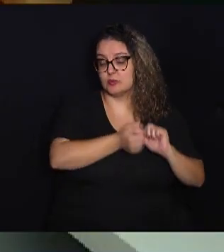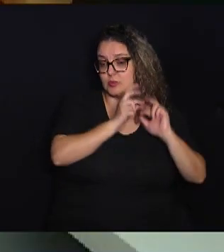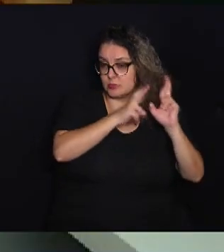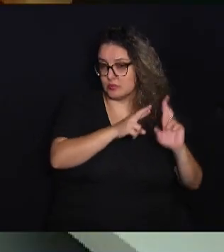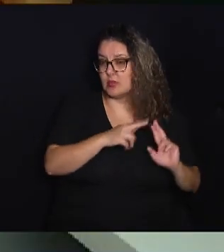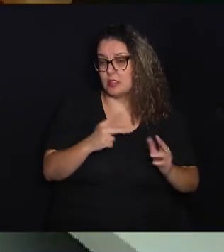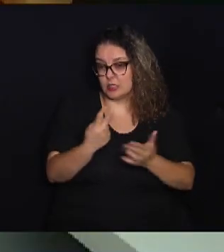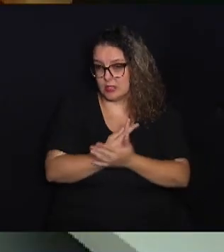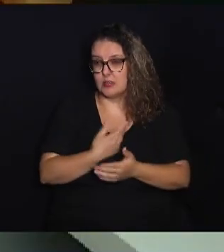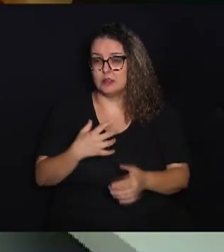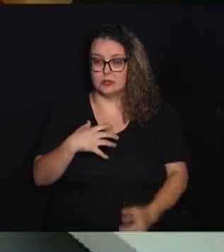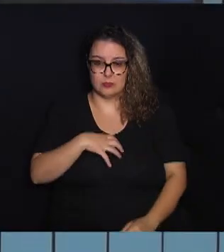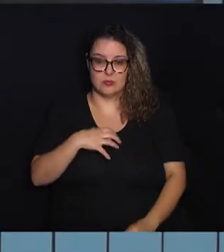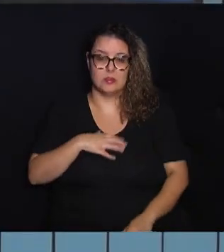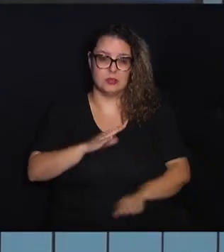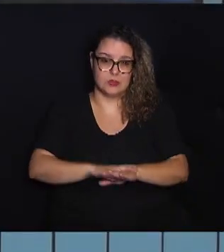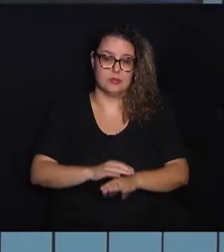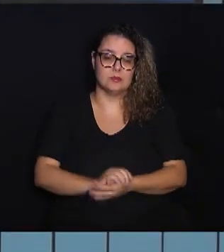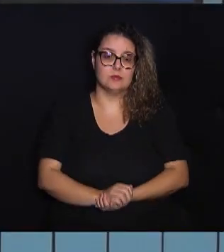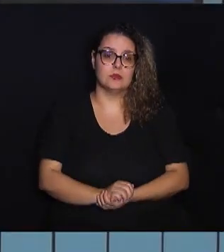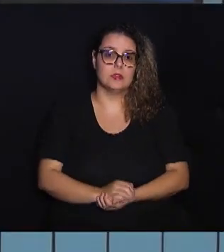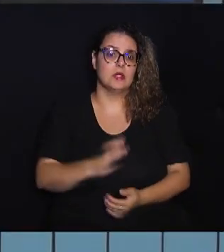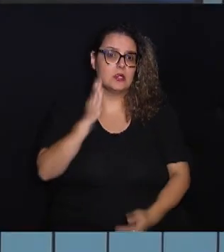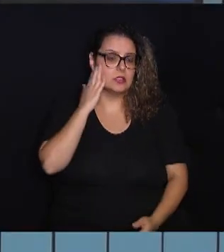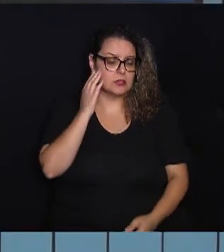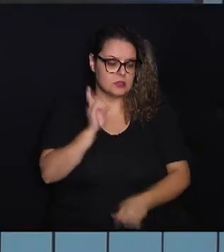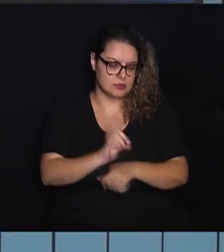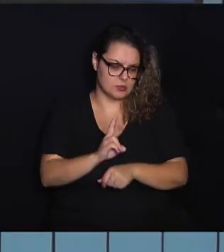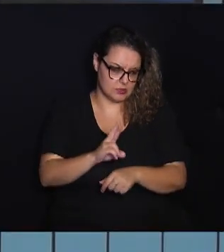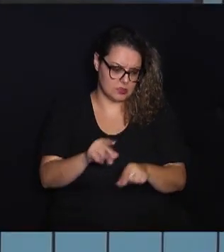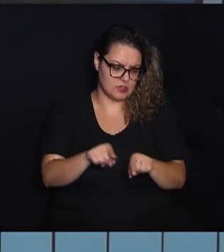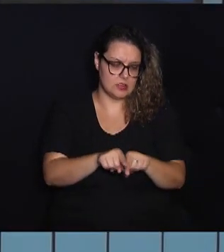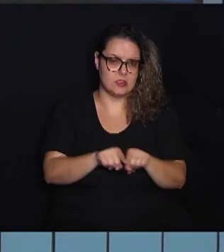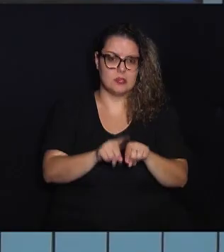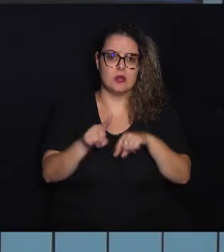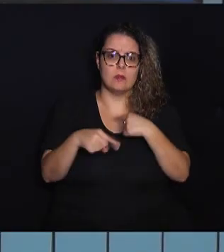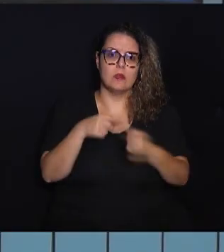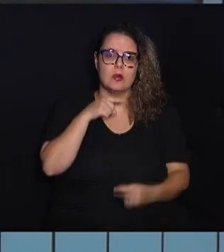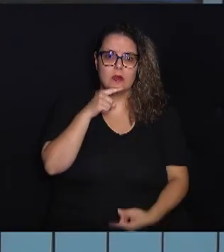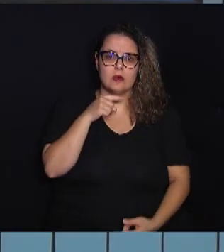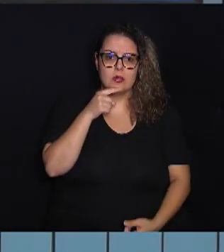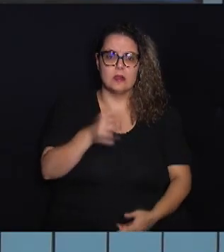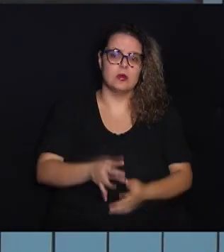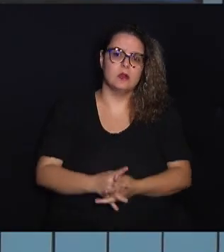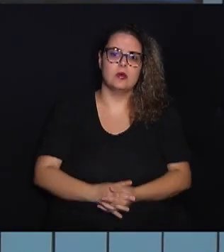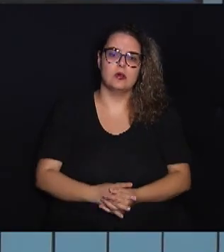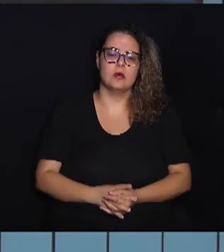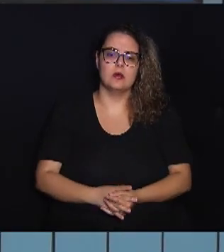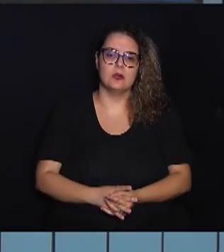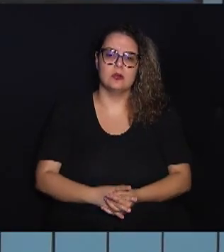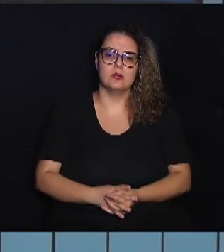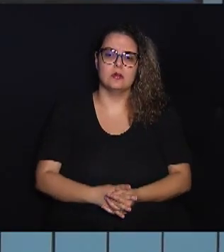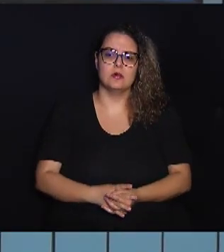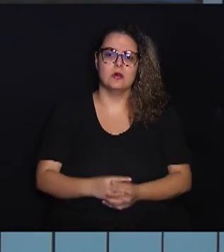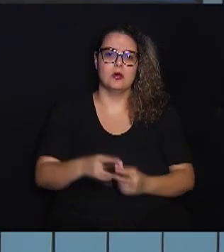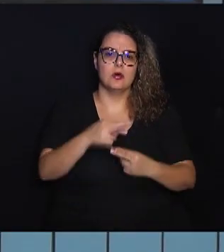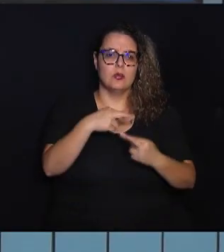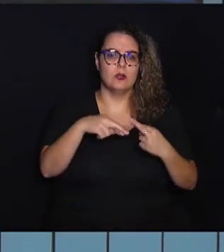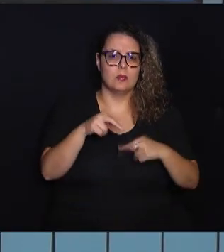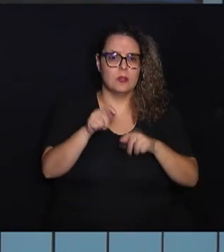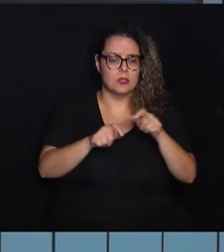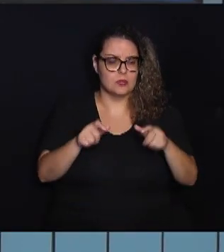erradas. Entendi, doutor. Eu também tenho uma outra dúvida, né? Com relação àquelas pessoas